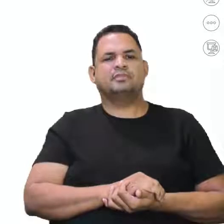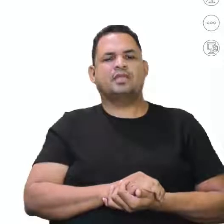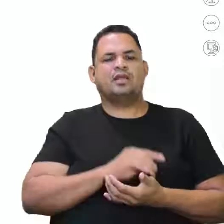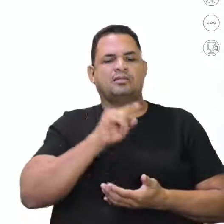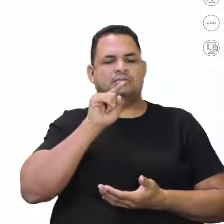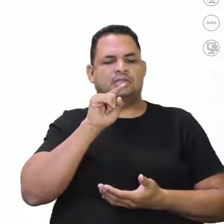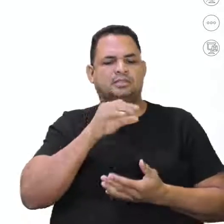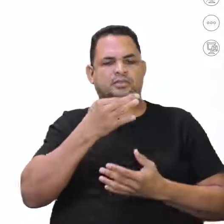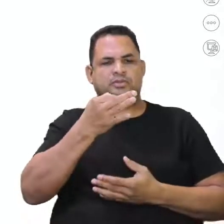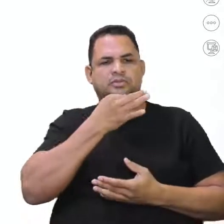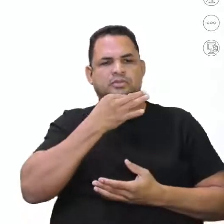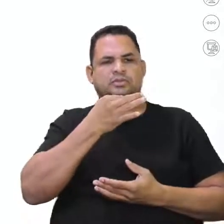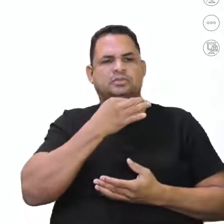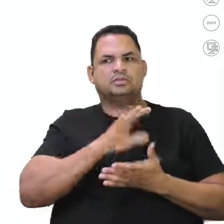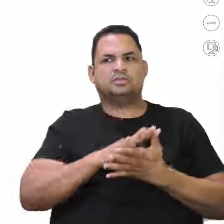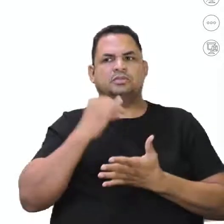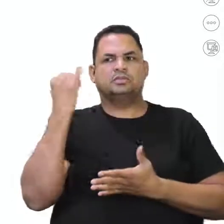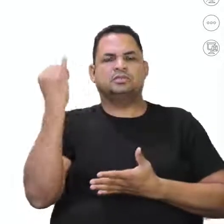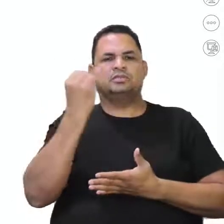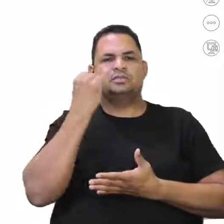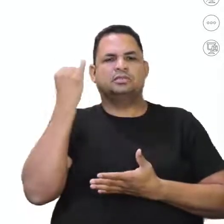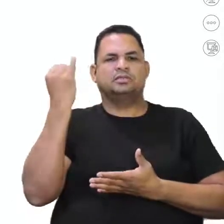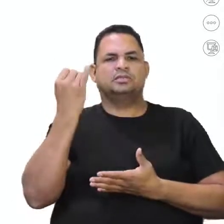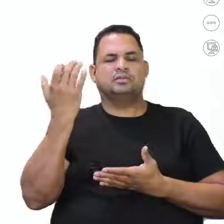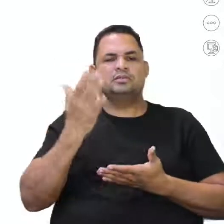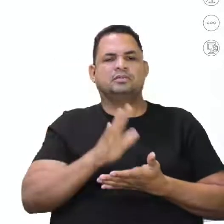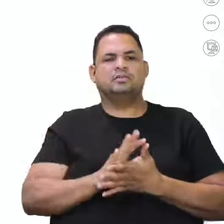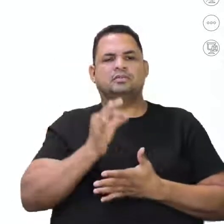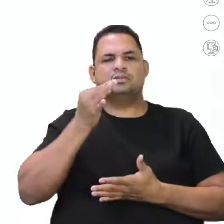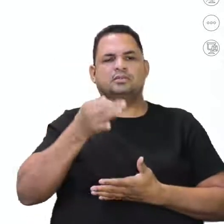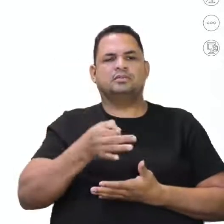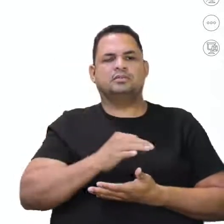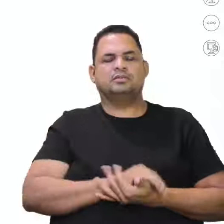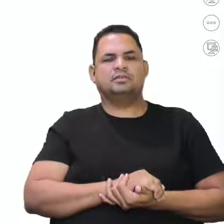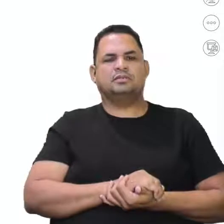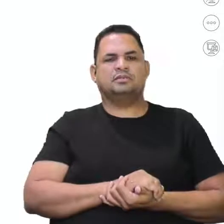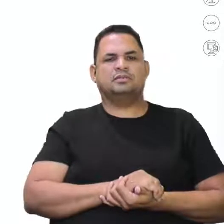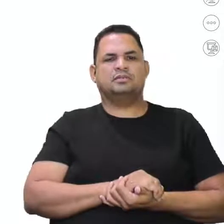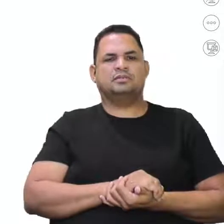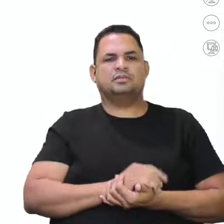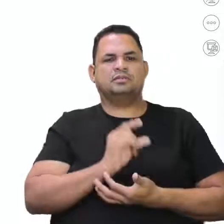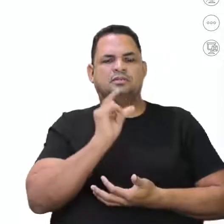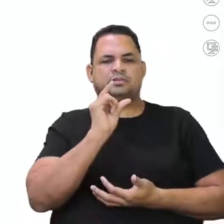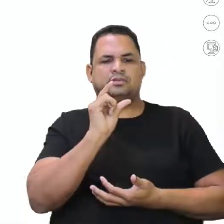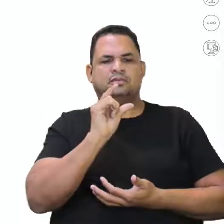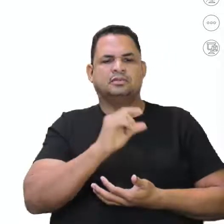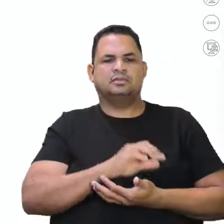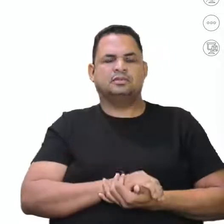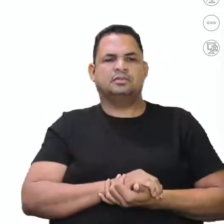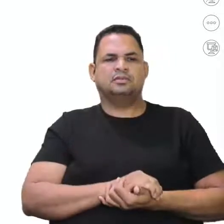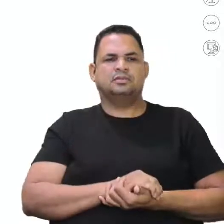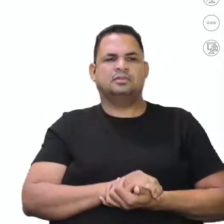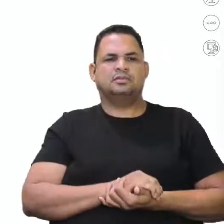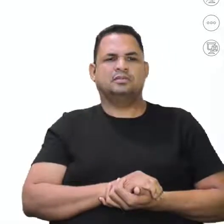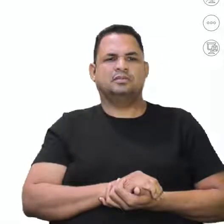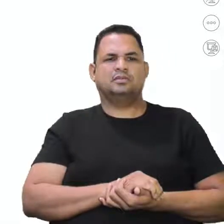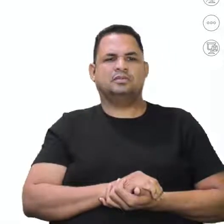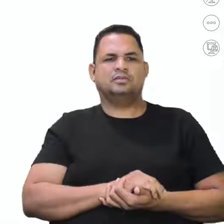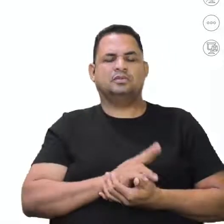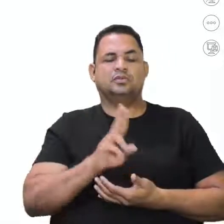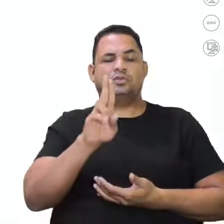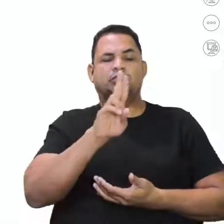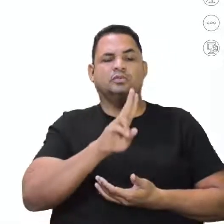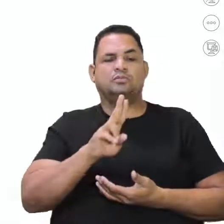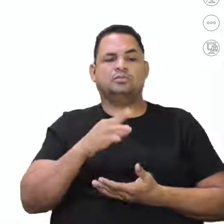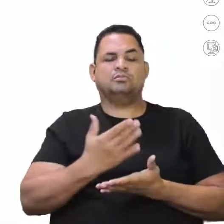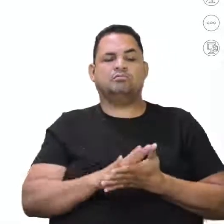marcadores de discussões que são muito importantes, certo? E essas palavrinhas, elas são